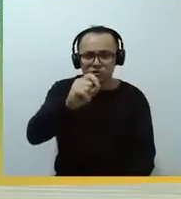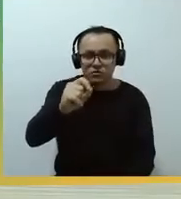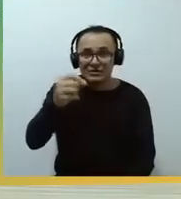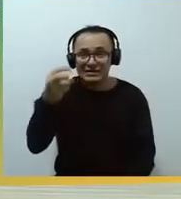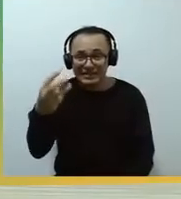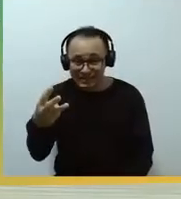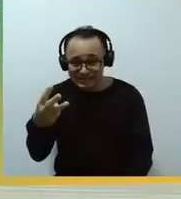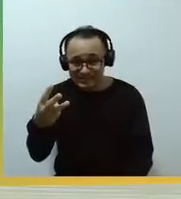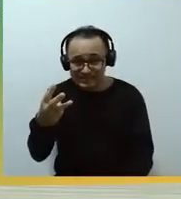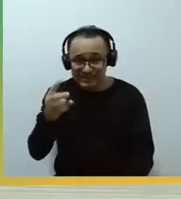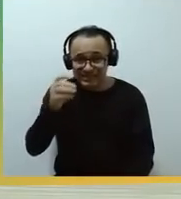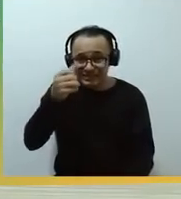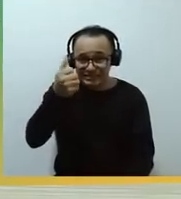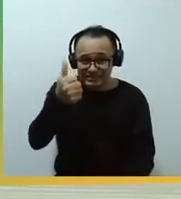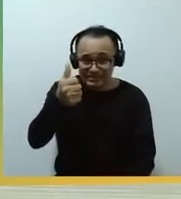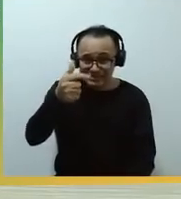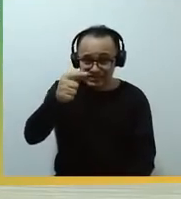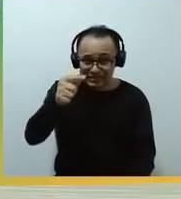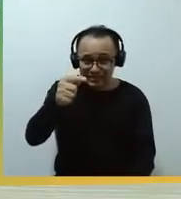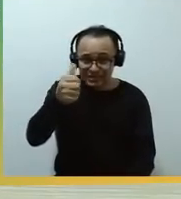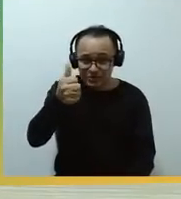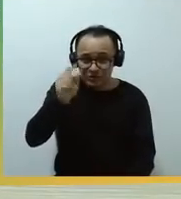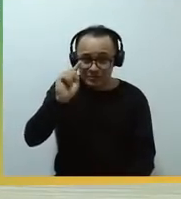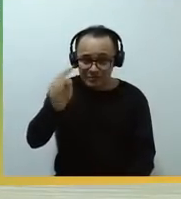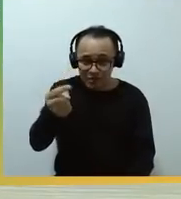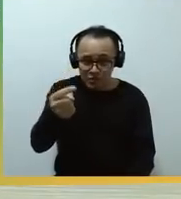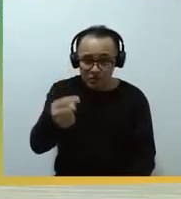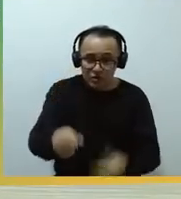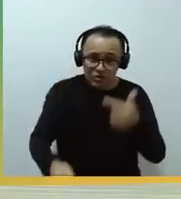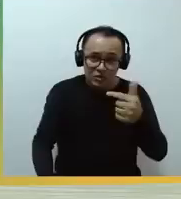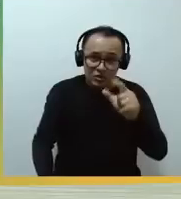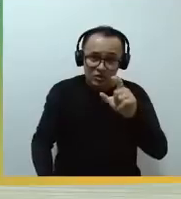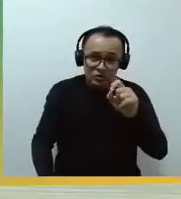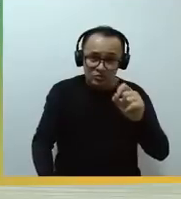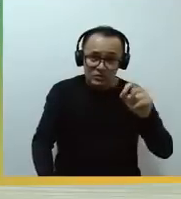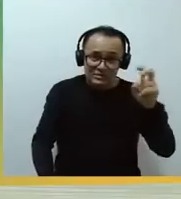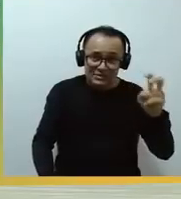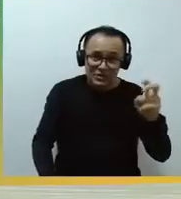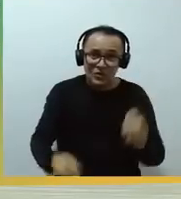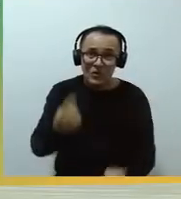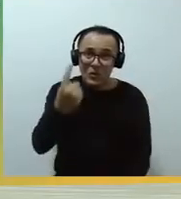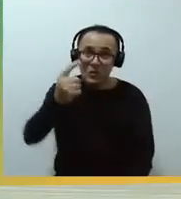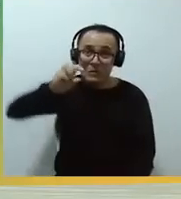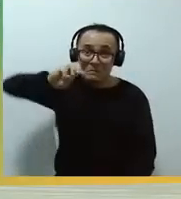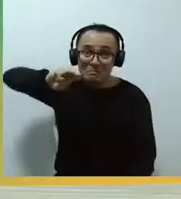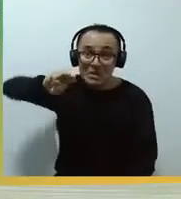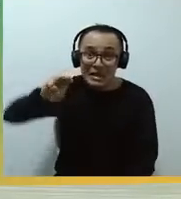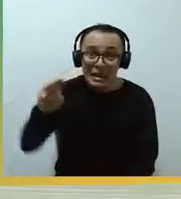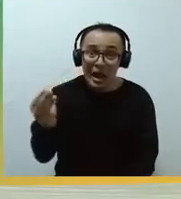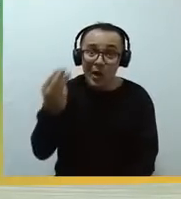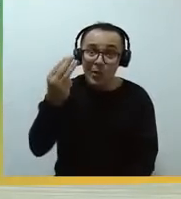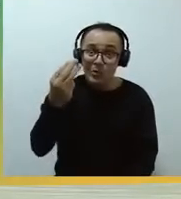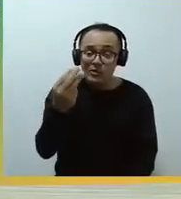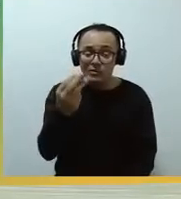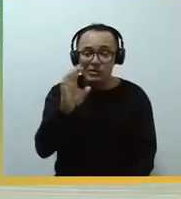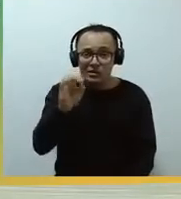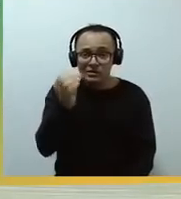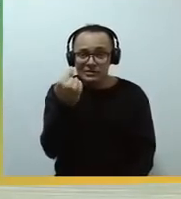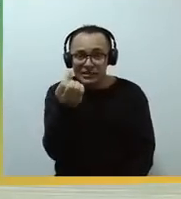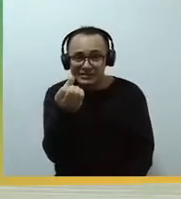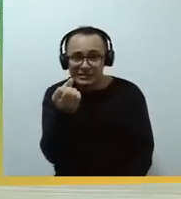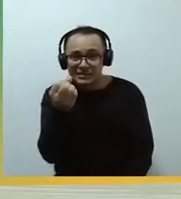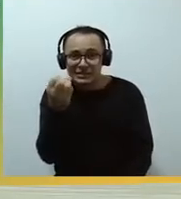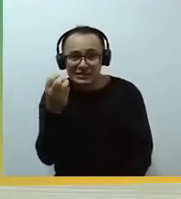pago 171 mil. Em 2005 foi pago 1 milhão e 63. Então houve um salto de quase 6 vezes, mais